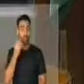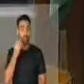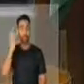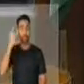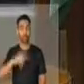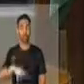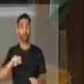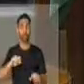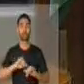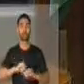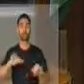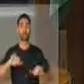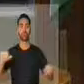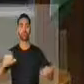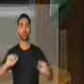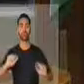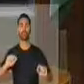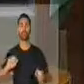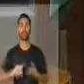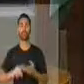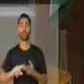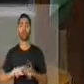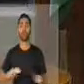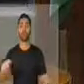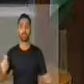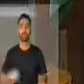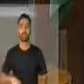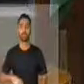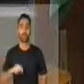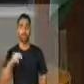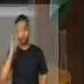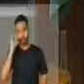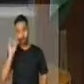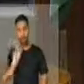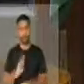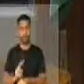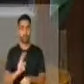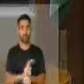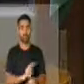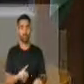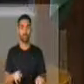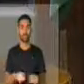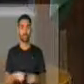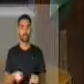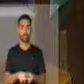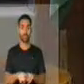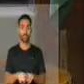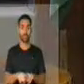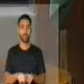mais divulgar as possibilidades de prevenção e de